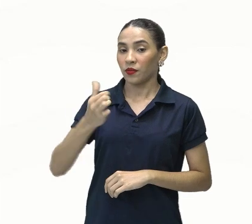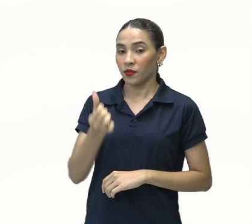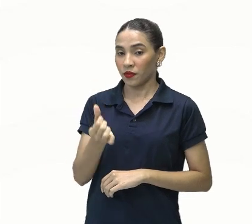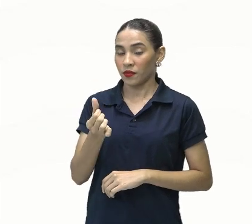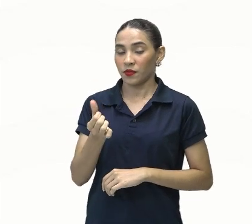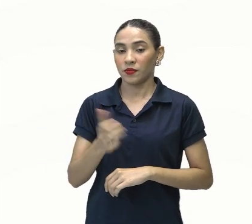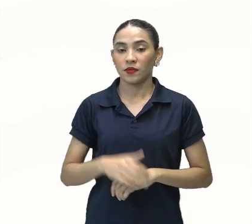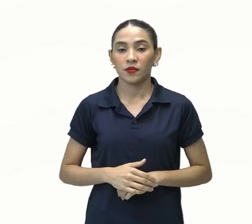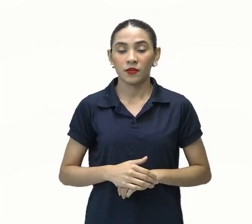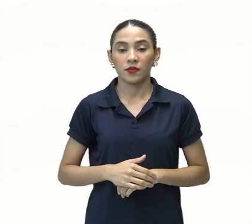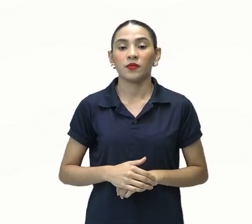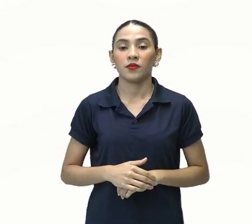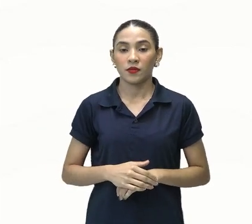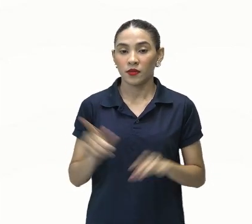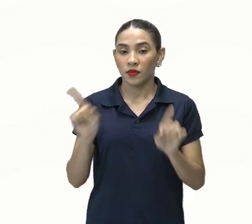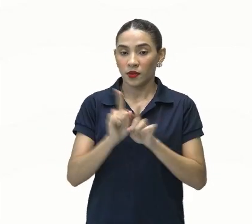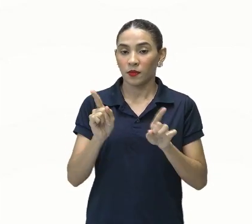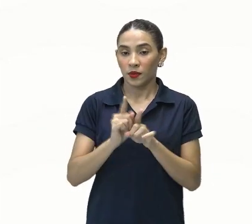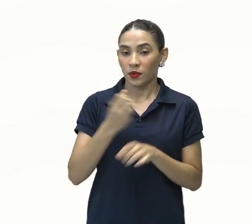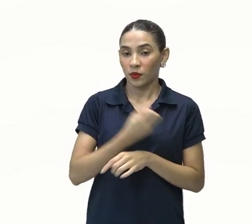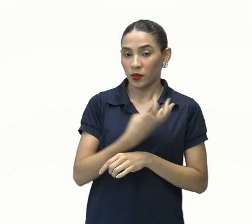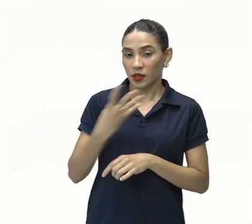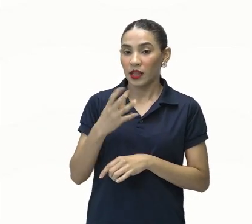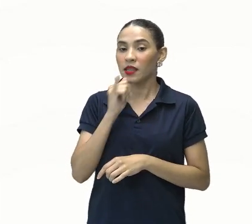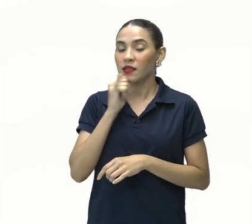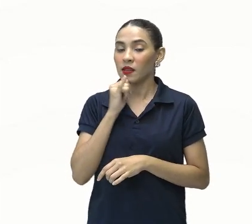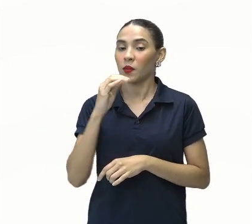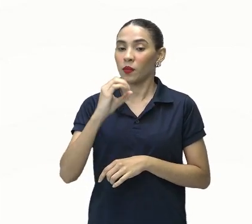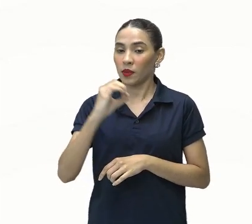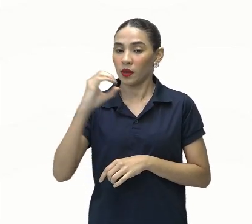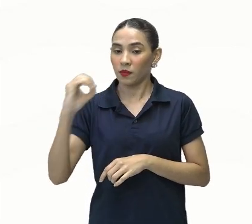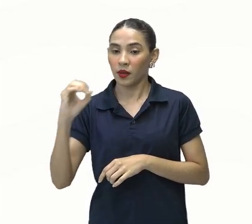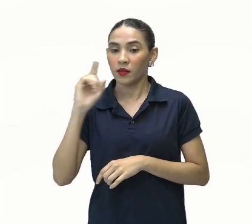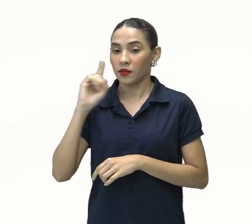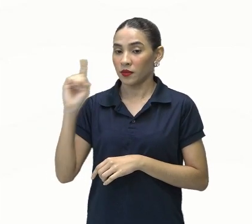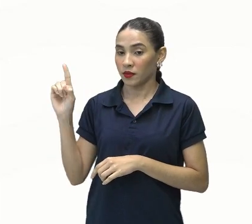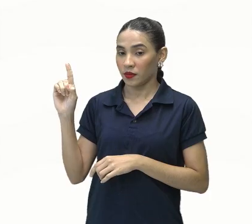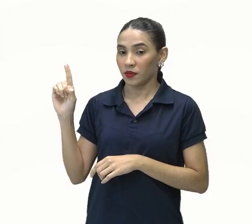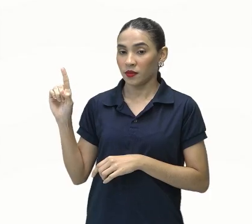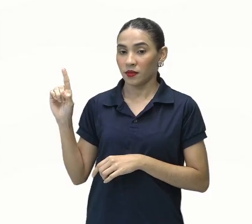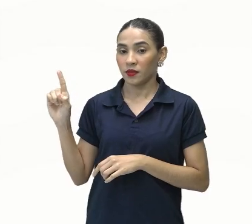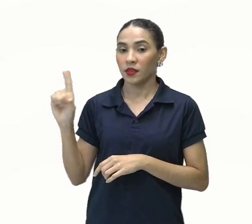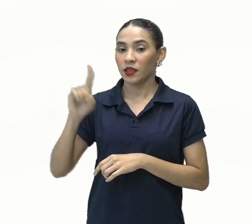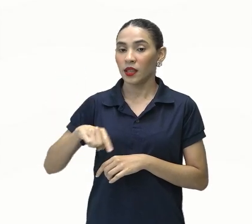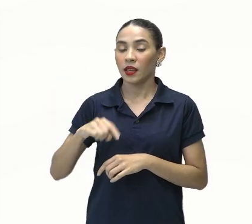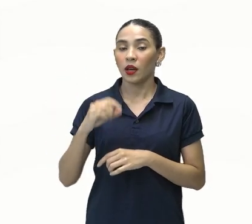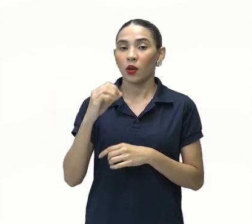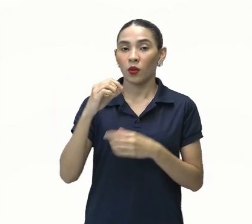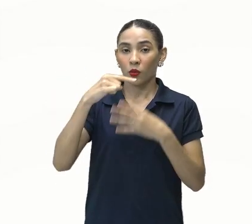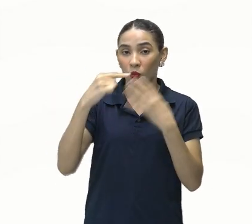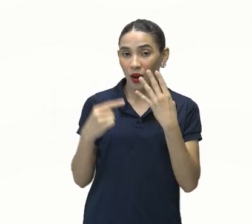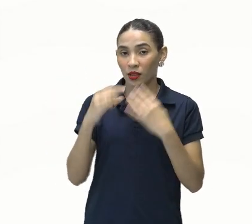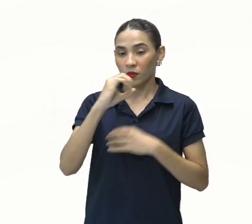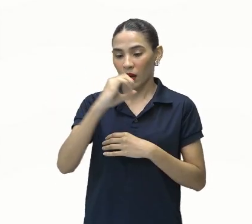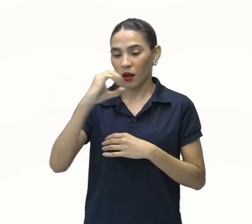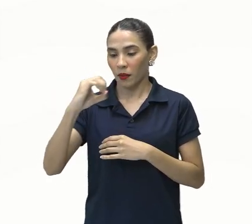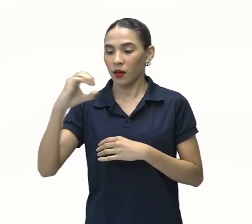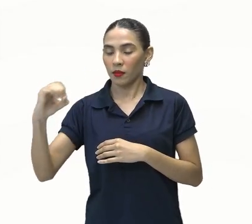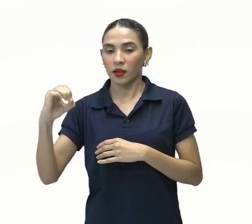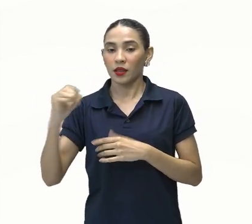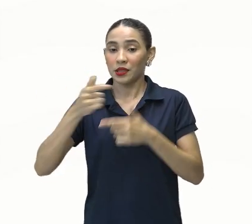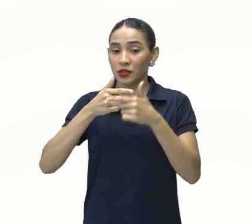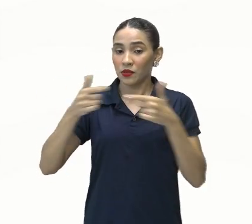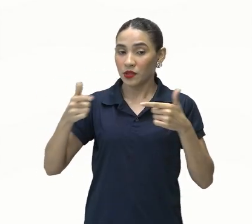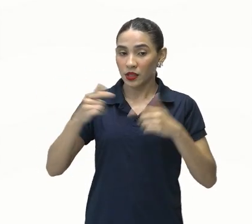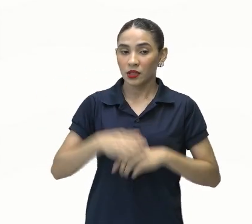96, e eu coloco a minha quantidade de zeros, que são 4 zeros. E aí eu vou